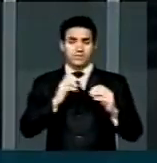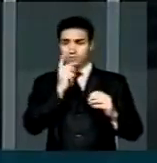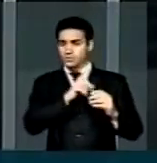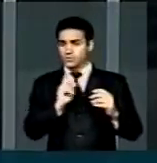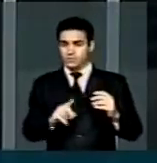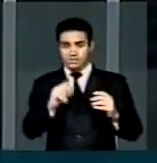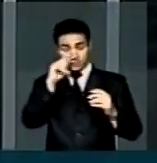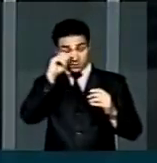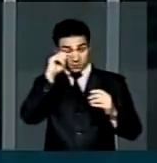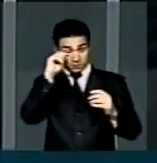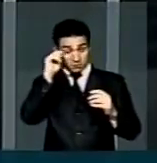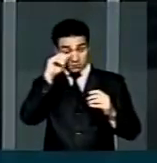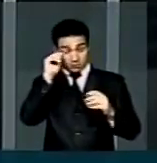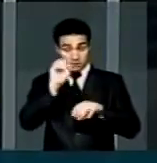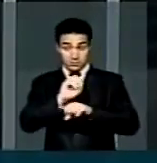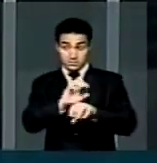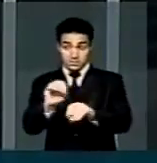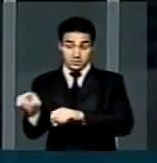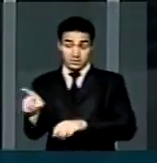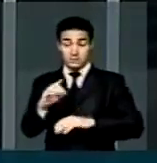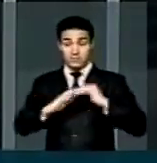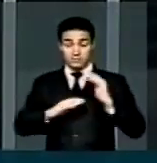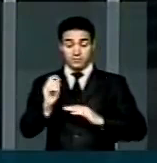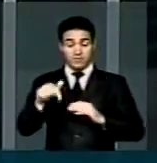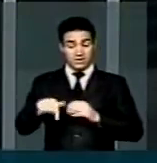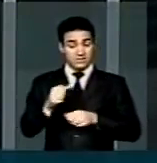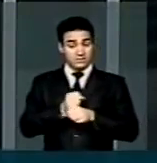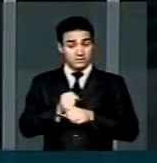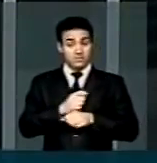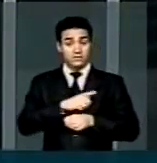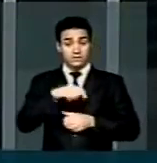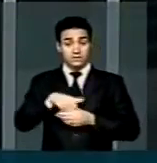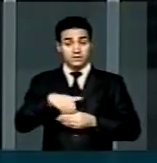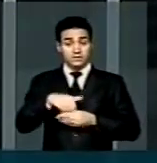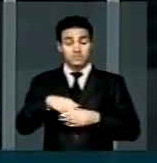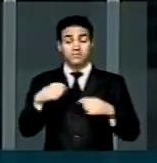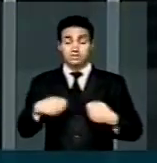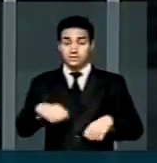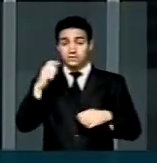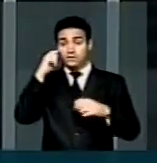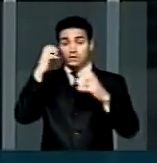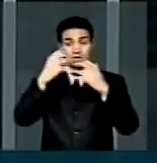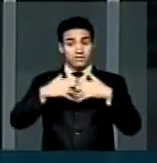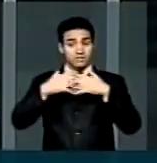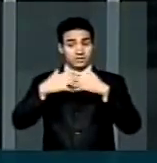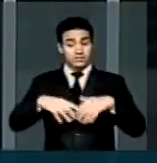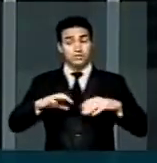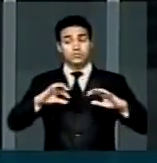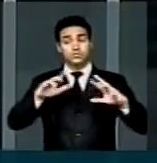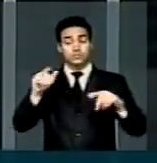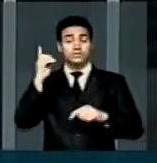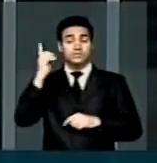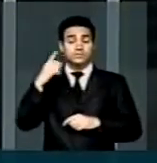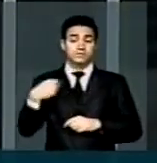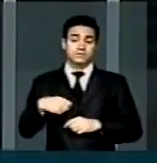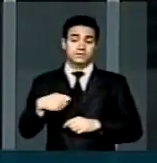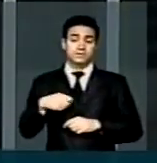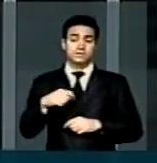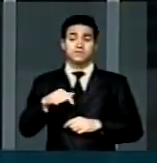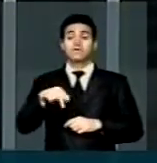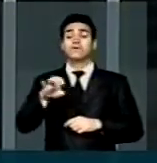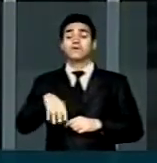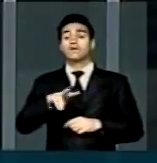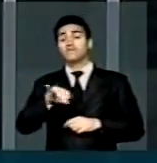nível de profissionalismo necessário. Temos eleições esse ano, que nós precisamos de uma reflexão de todos os parlamentares. Quem